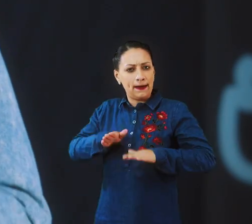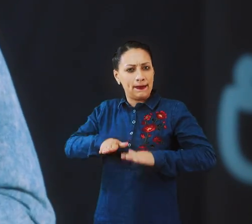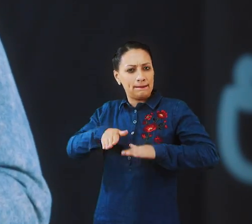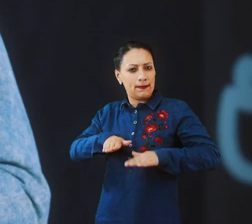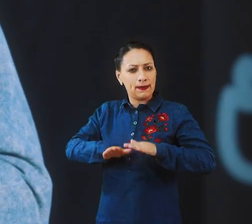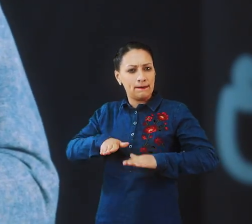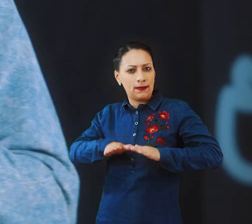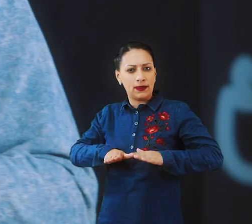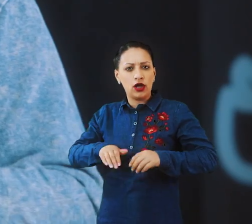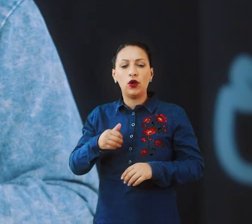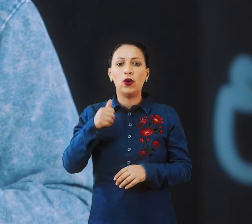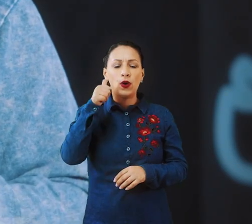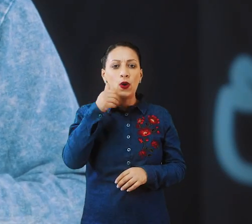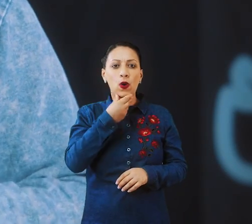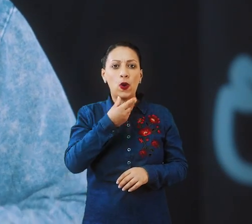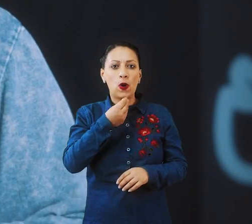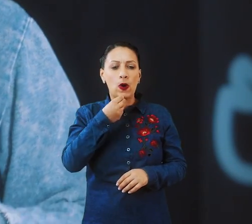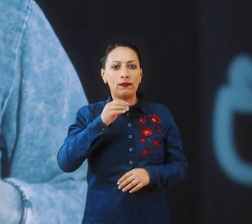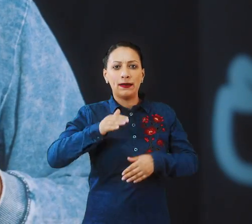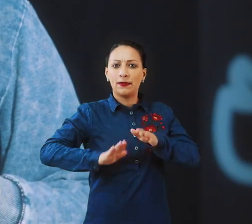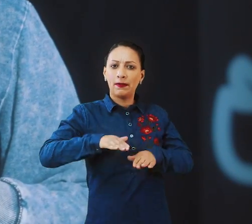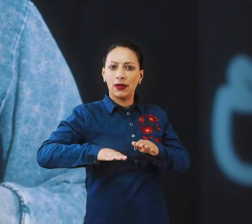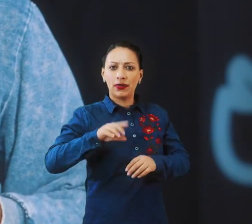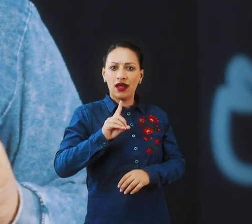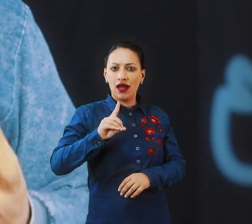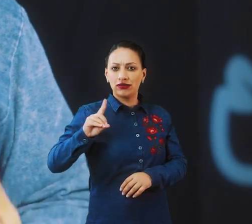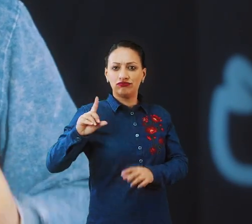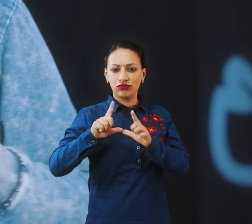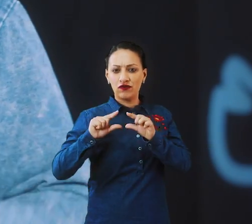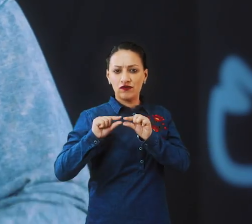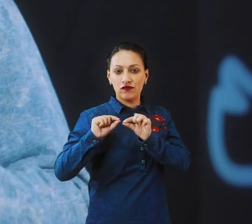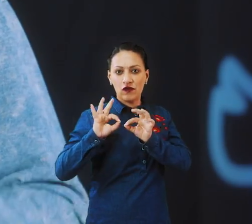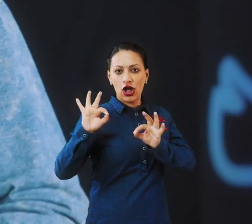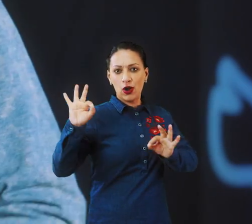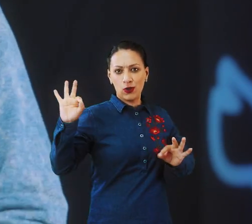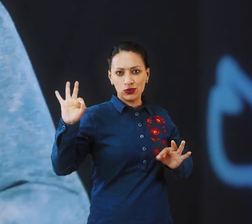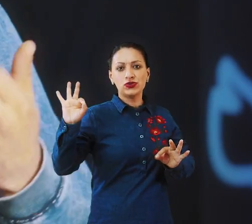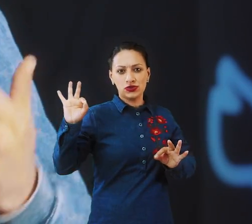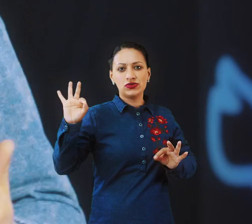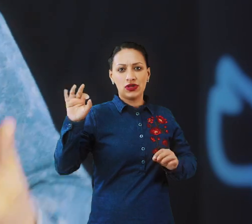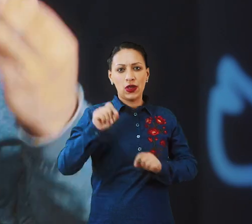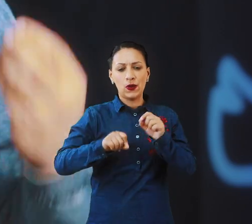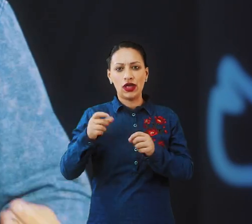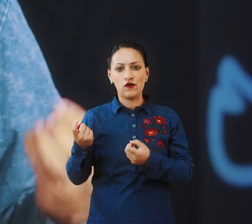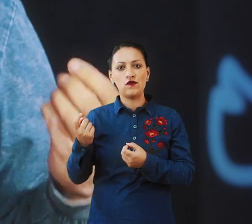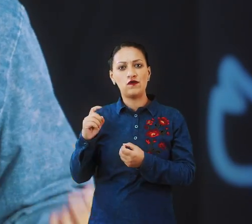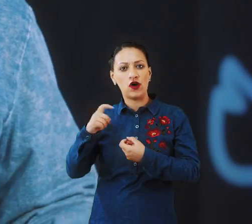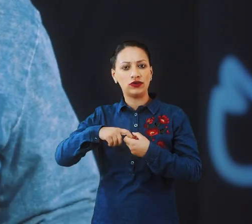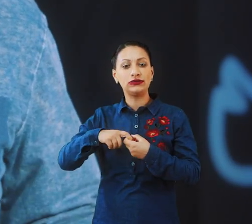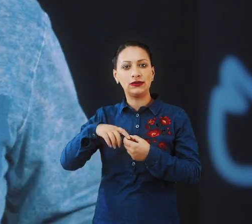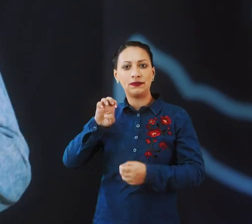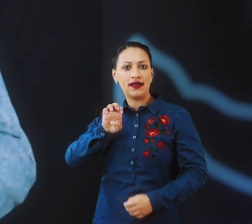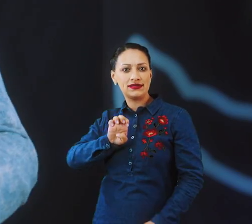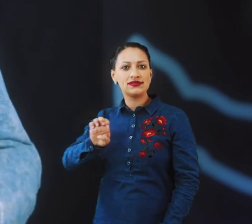a fileira dos peões se afasta num sapateio em avanço, onde ele inflete um quarto de volta para a esquerda para a realização